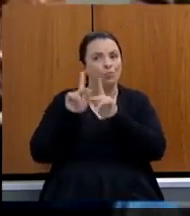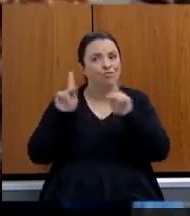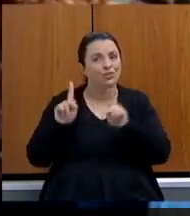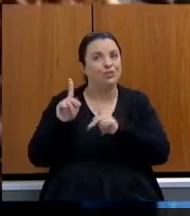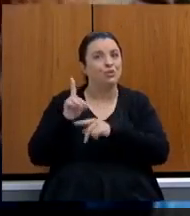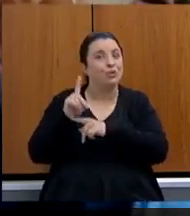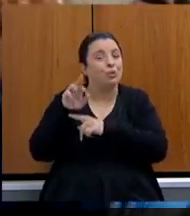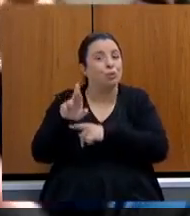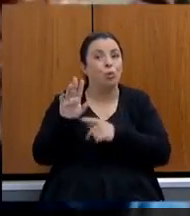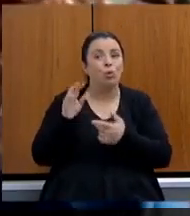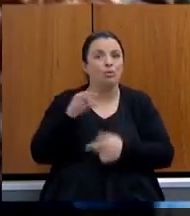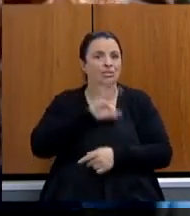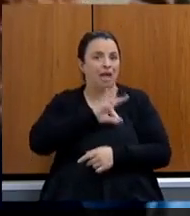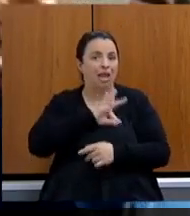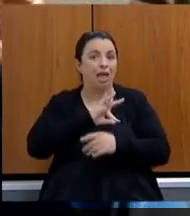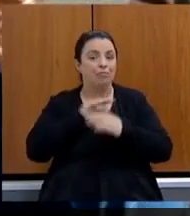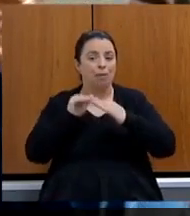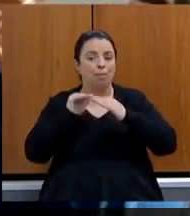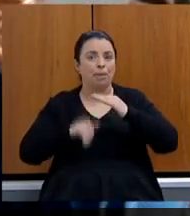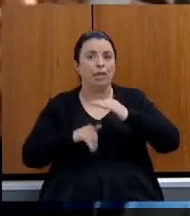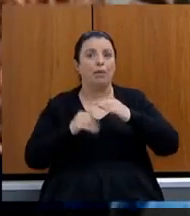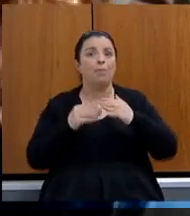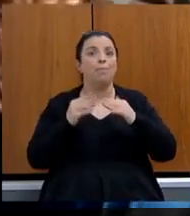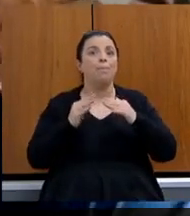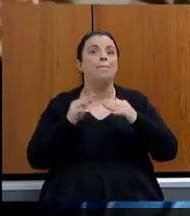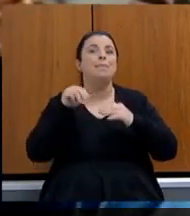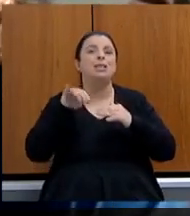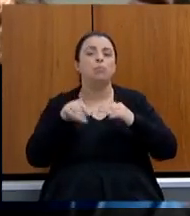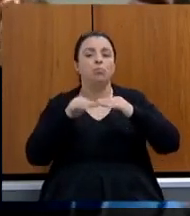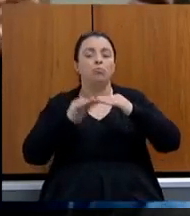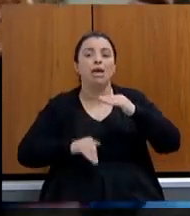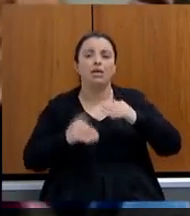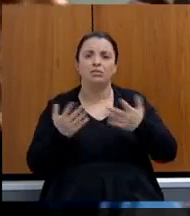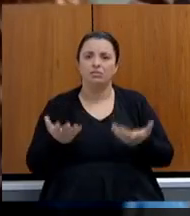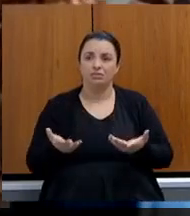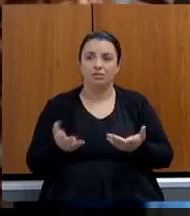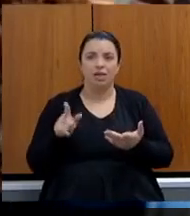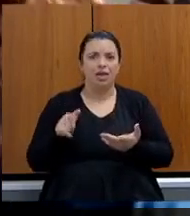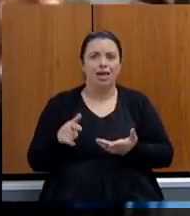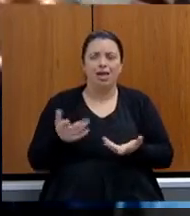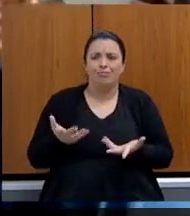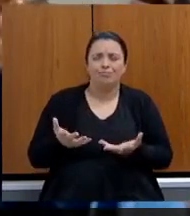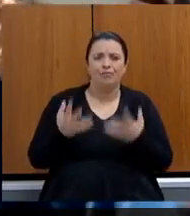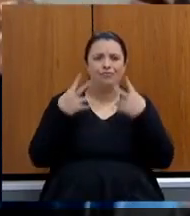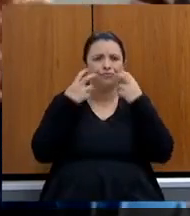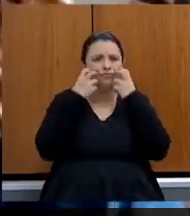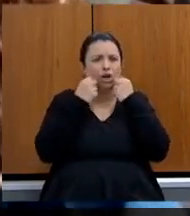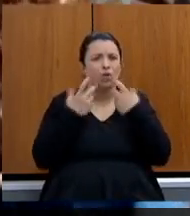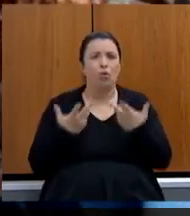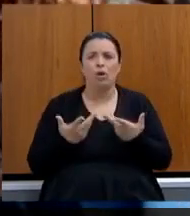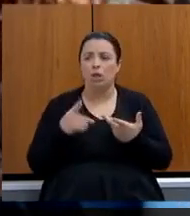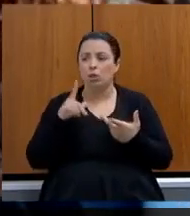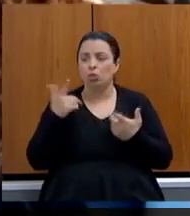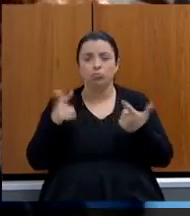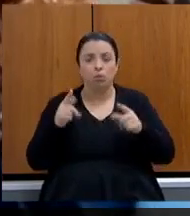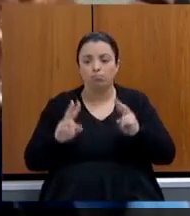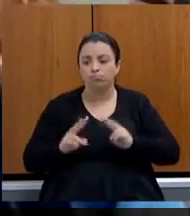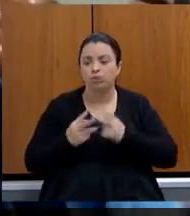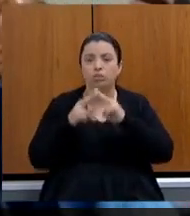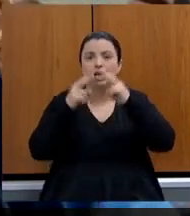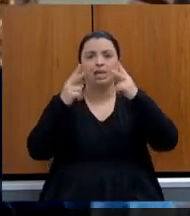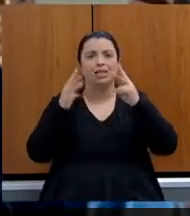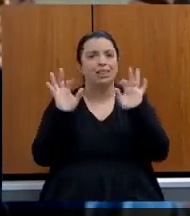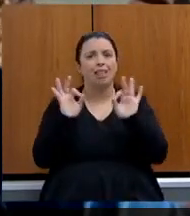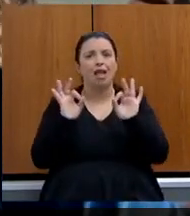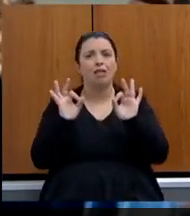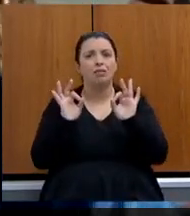recebe menos de um salário mínimo de vencimento básico uma situação assim de vergonhosa né seu plano de carreira definido nem aprovado pelo governo do